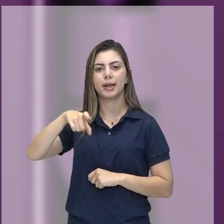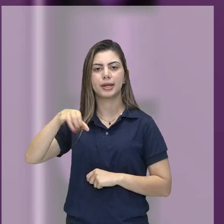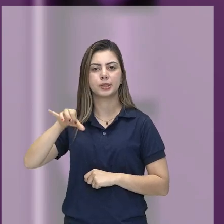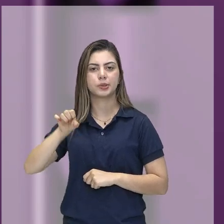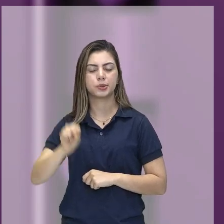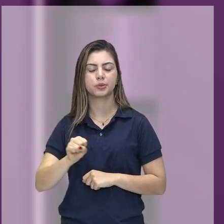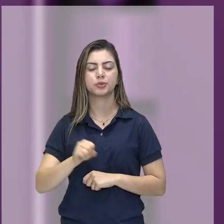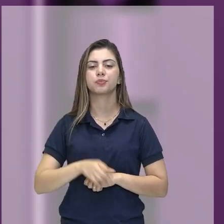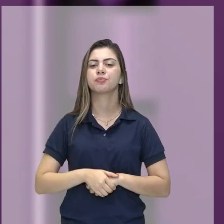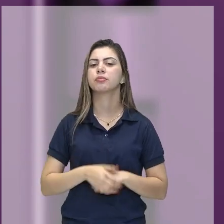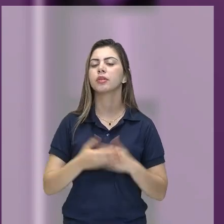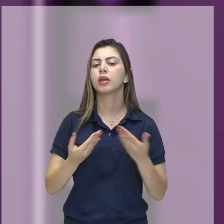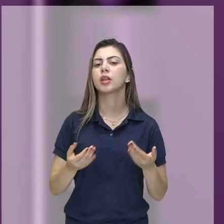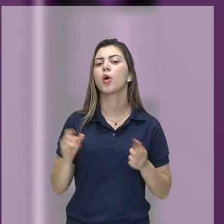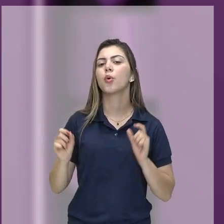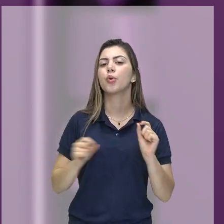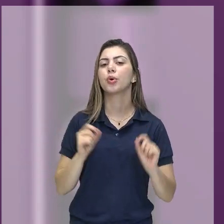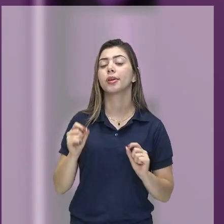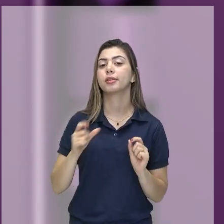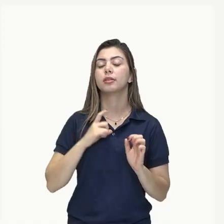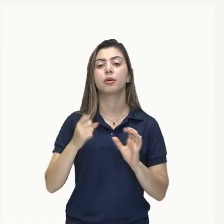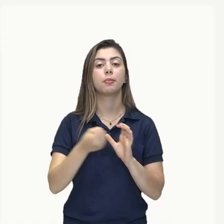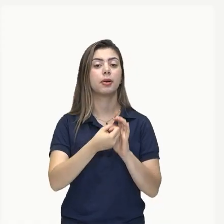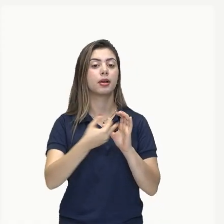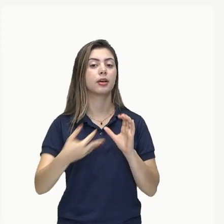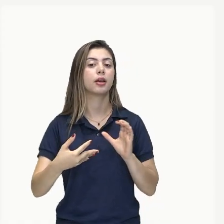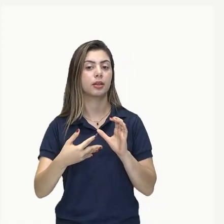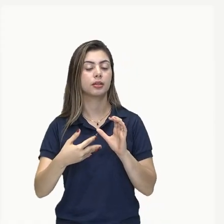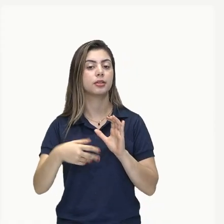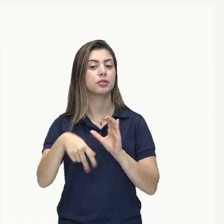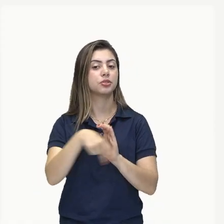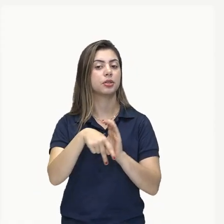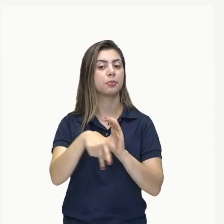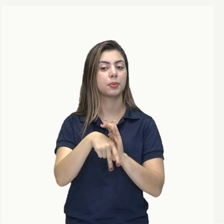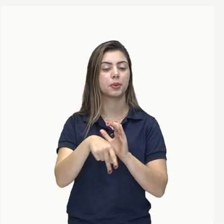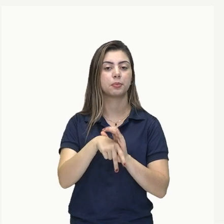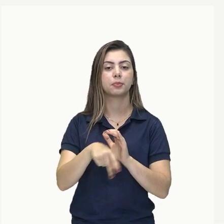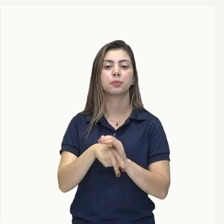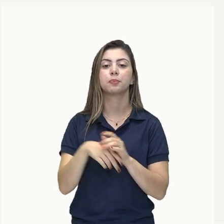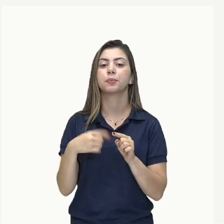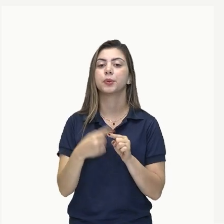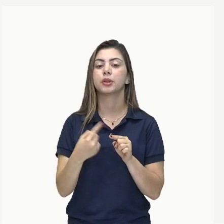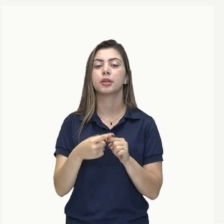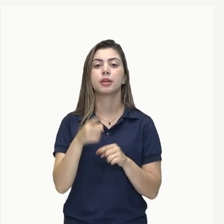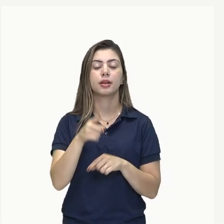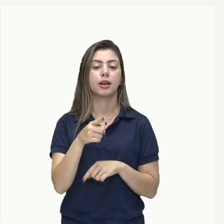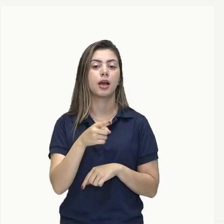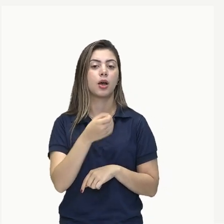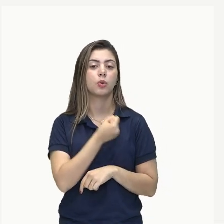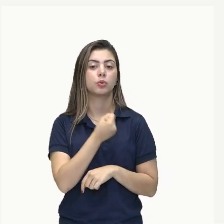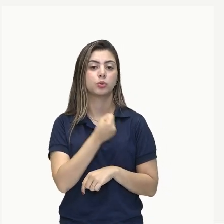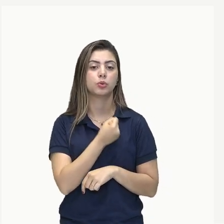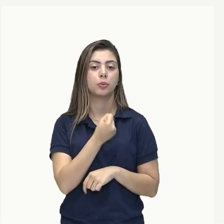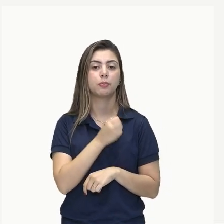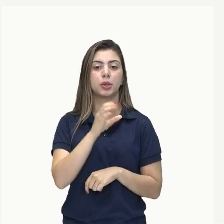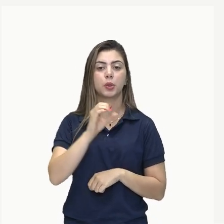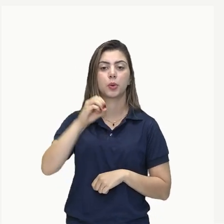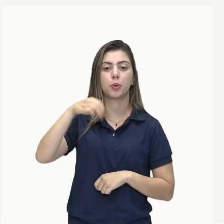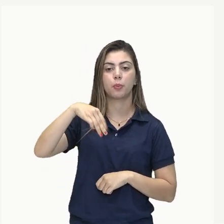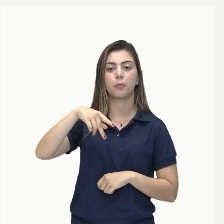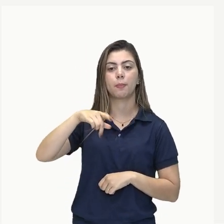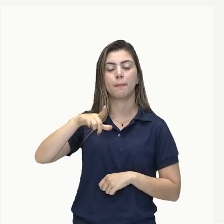gente tem aí uma particularidade com ele, né? Porque o número complexo, ele é um elemento de um